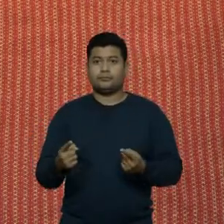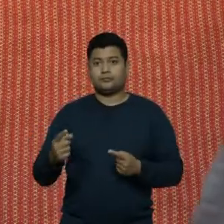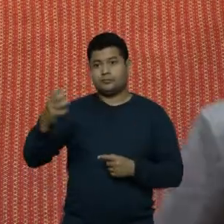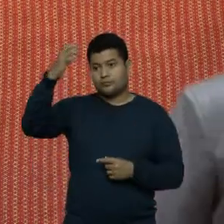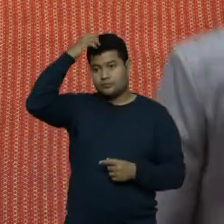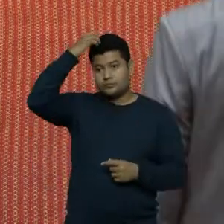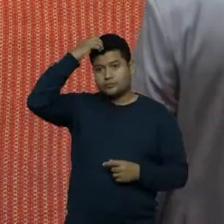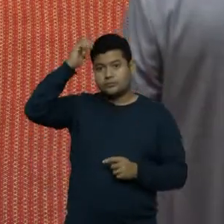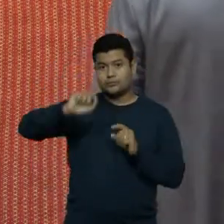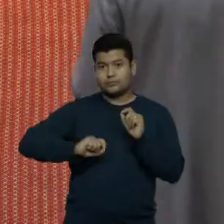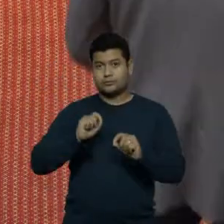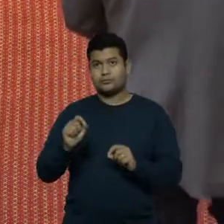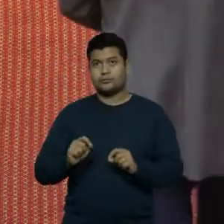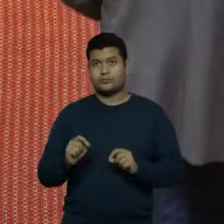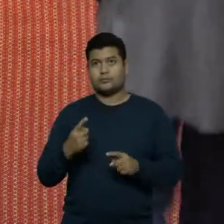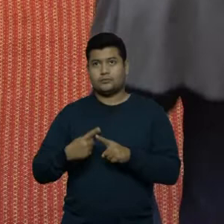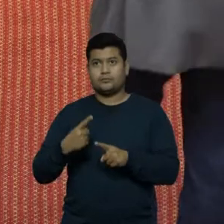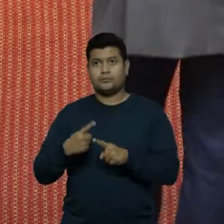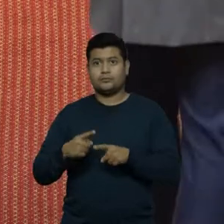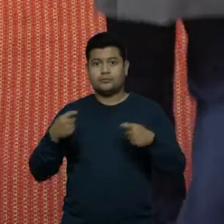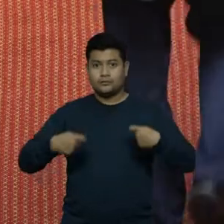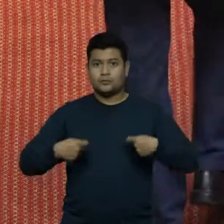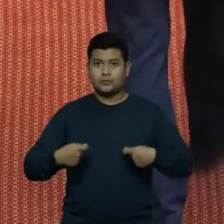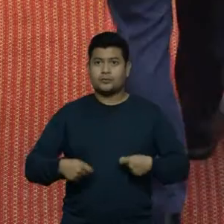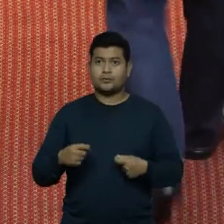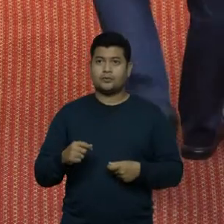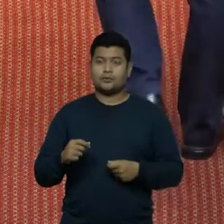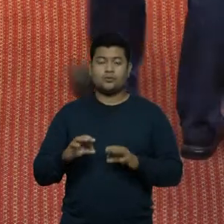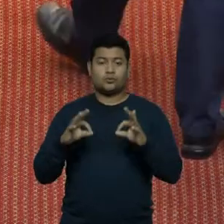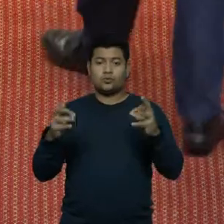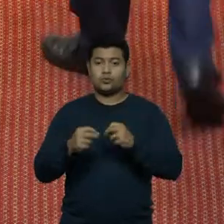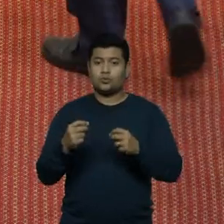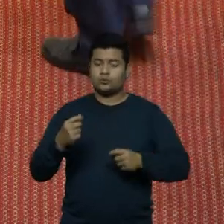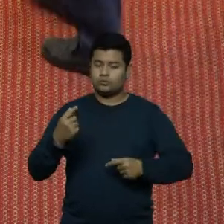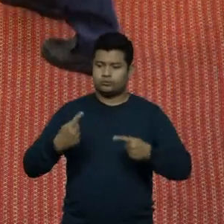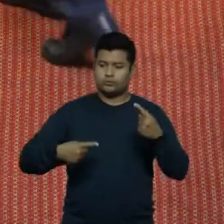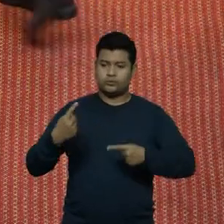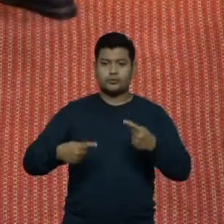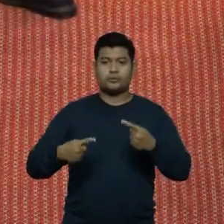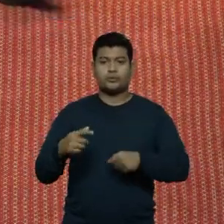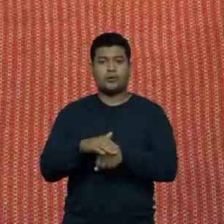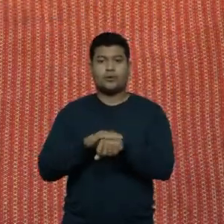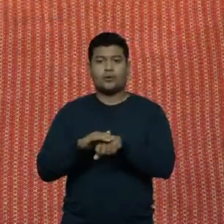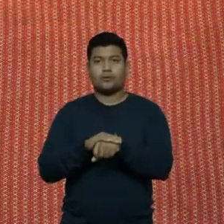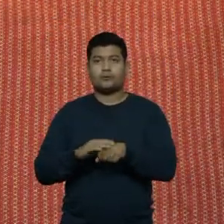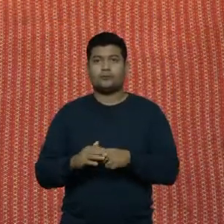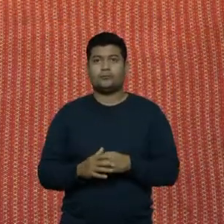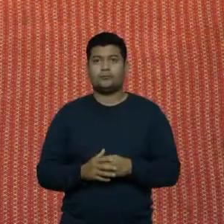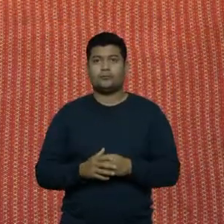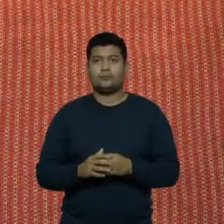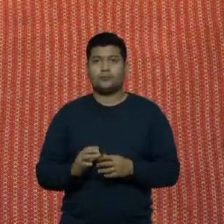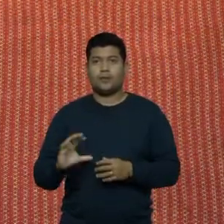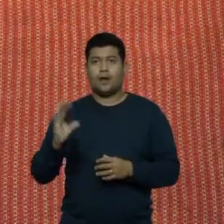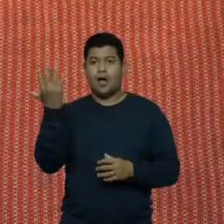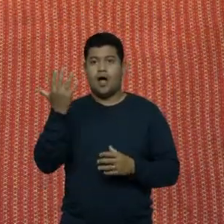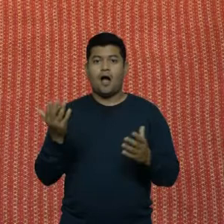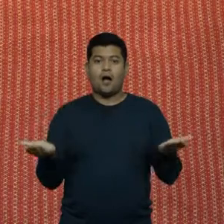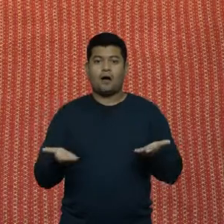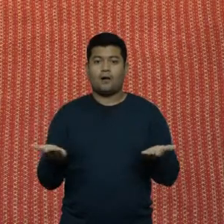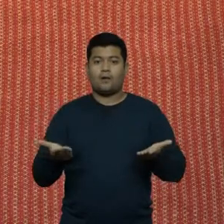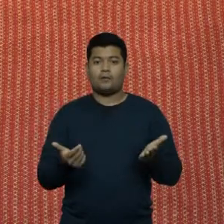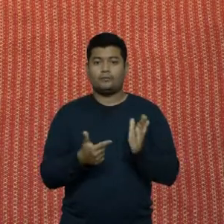culpado disso porque tem que dar oportunidade para todo mundo discutir conversar e a pressa tá aqui ó ó